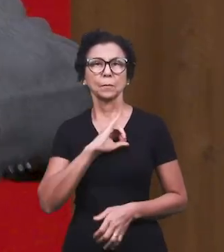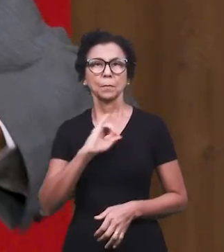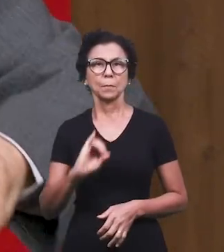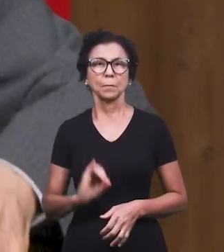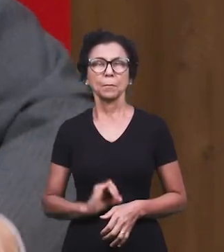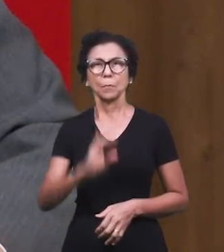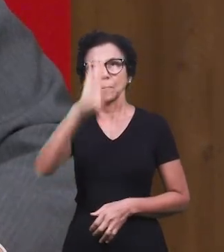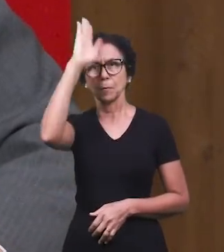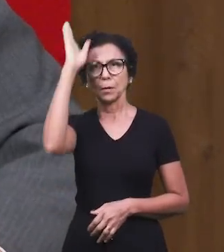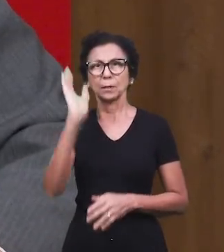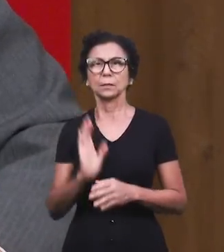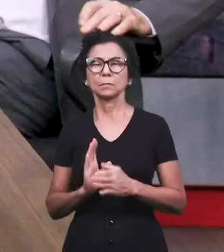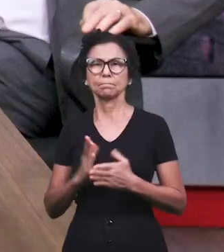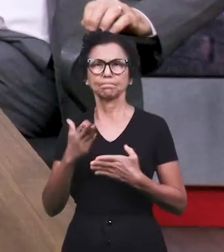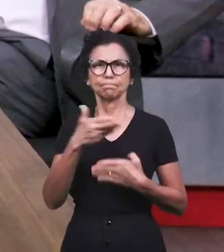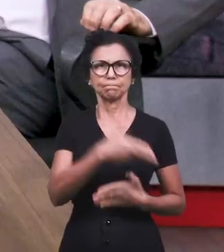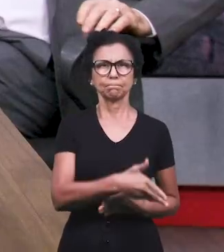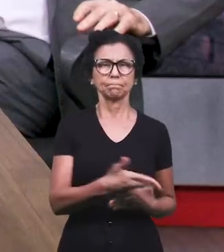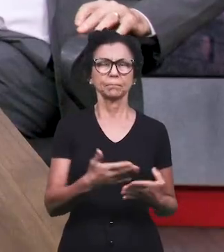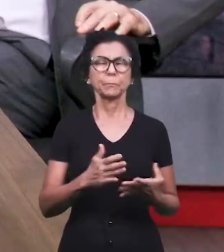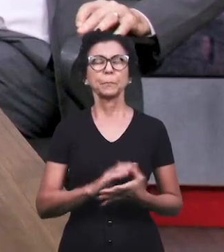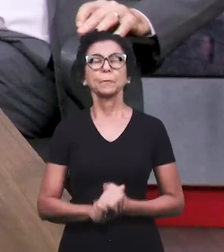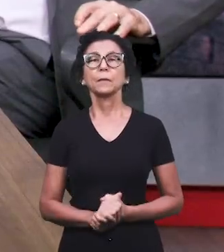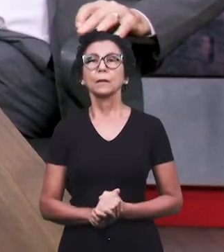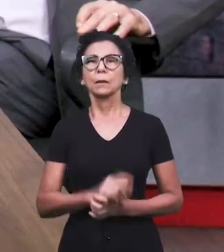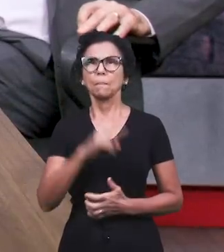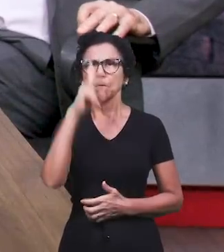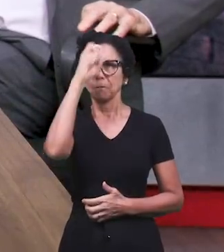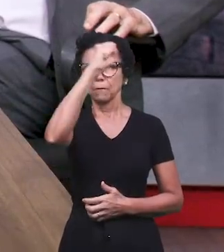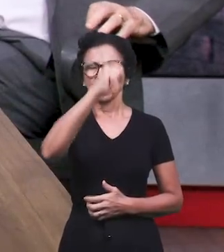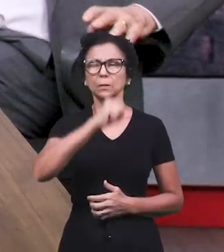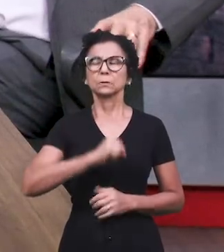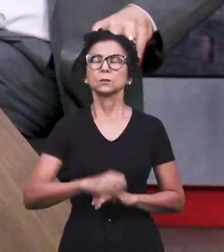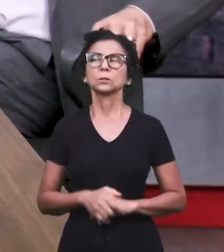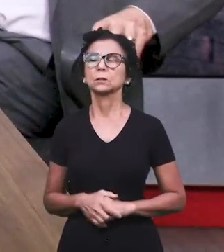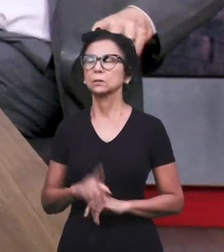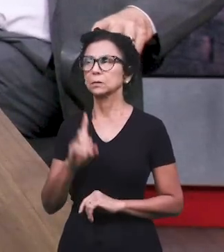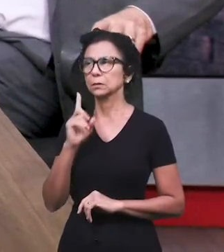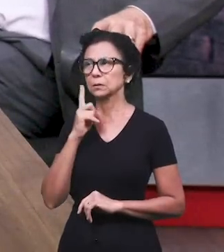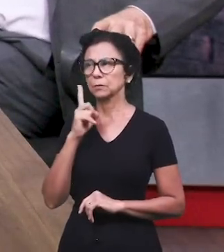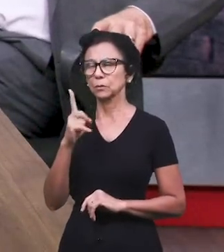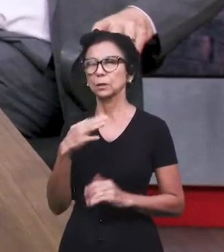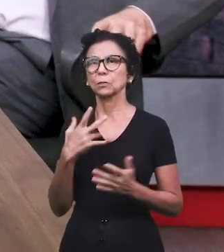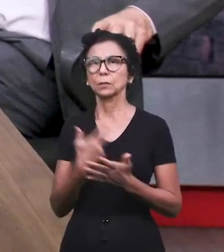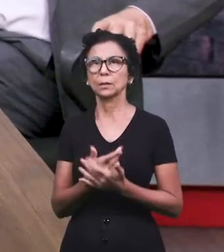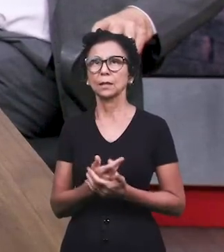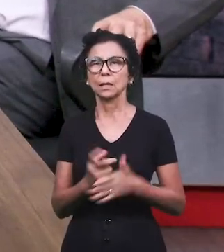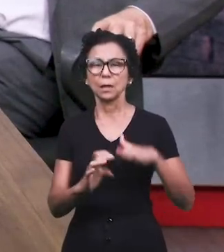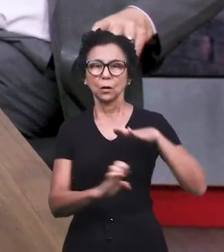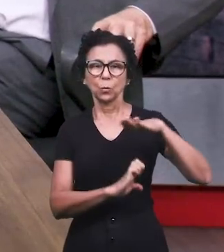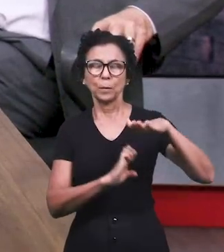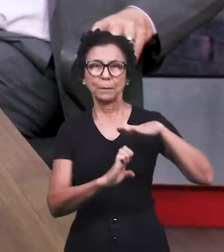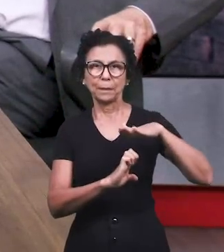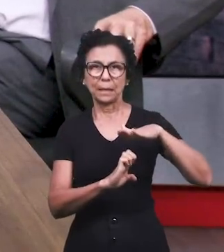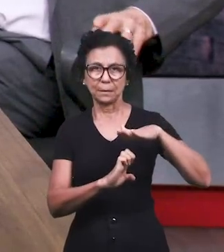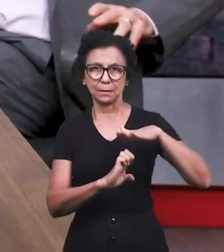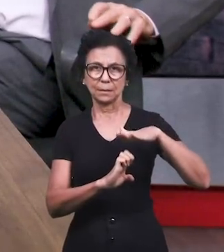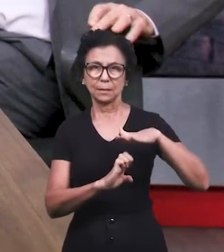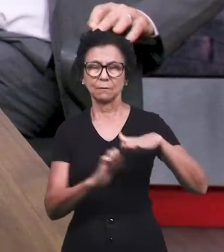Romano, né? Porque era um império muito forte, sabe? Porque assim, o que acontece? Você vai ver qualquer empresa, uma empresa cresce